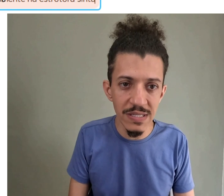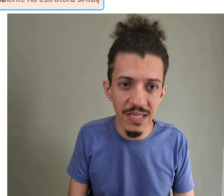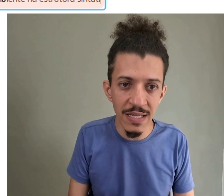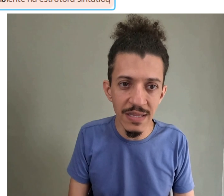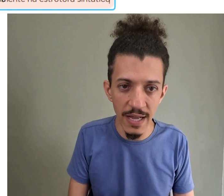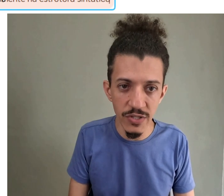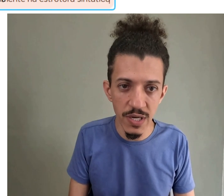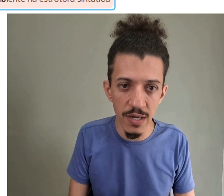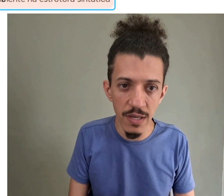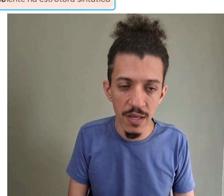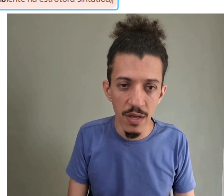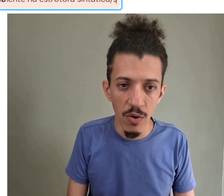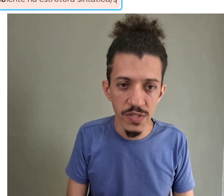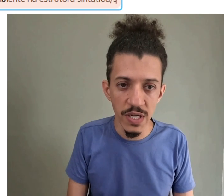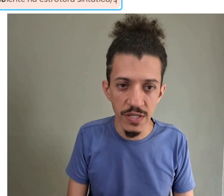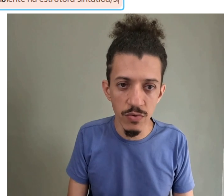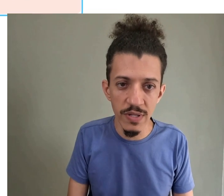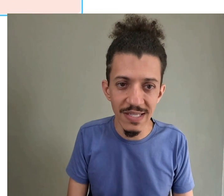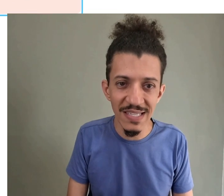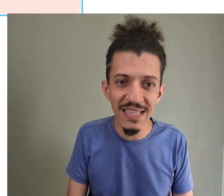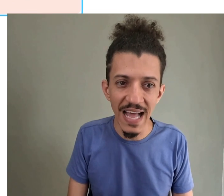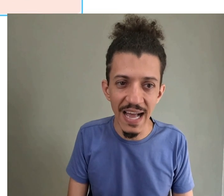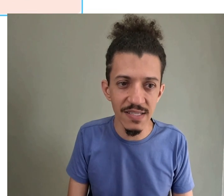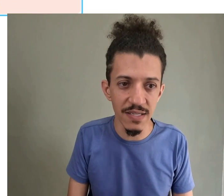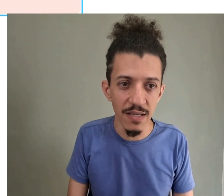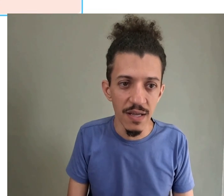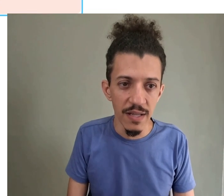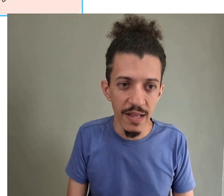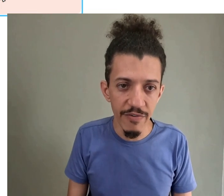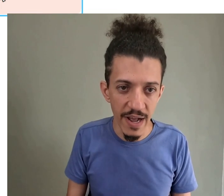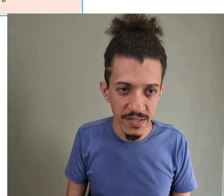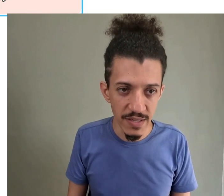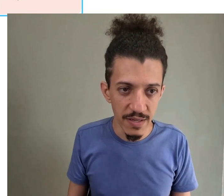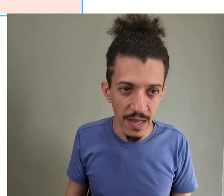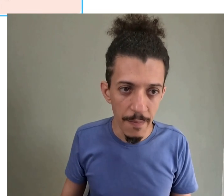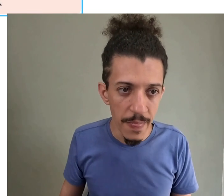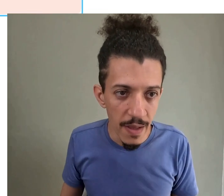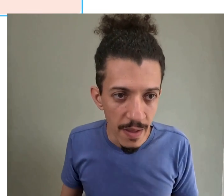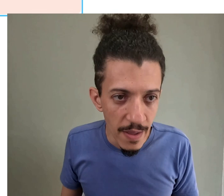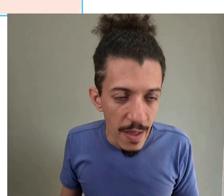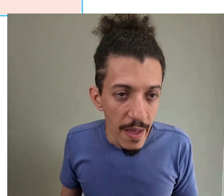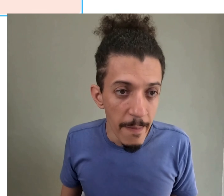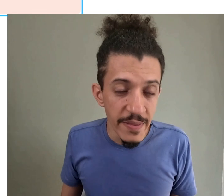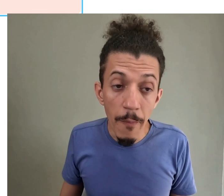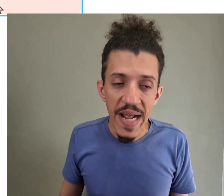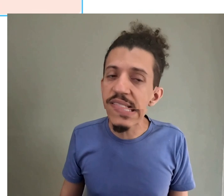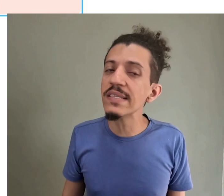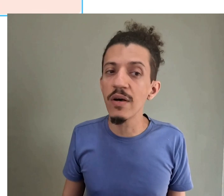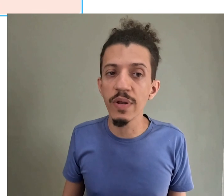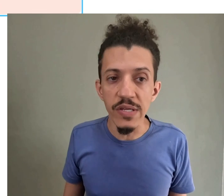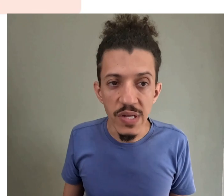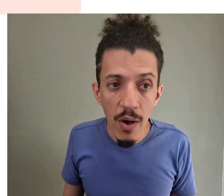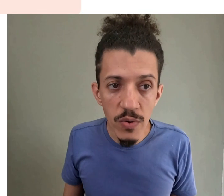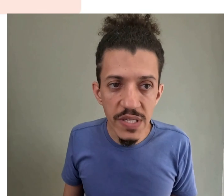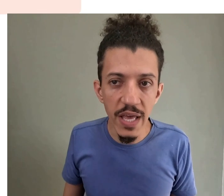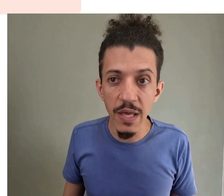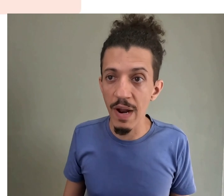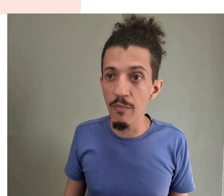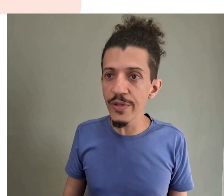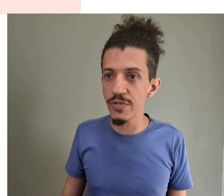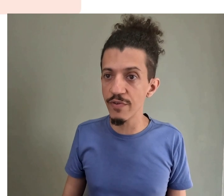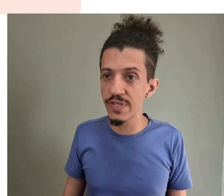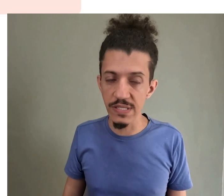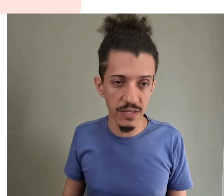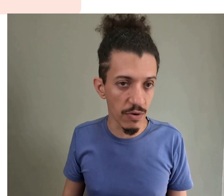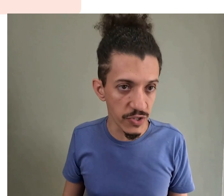estrutura sintática, ou seja, na estrutura da sintaxe da frase, tá? Então preste atenção nisso. Eu sei que para